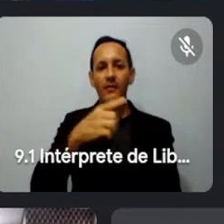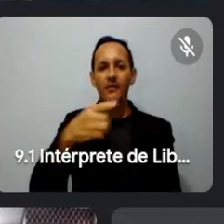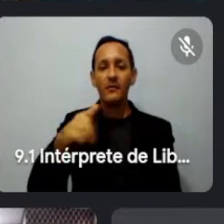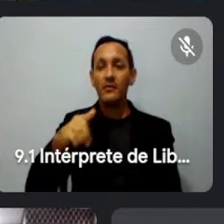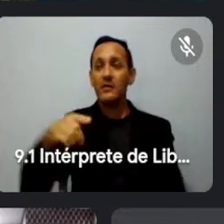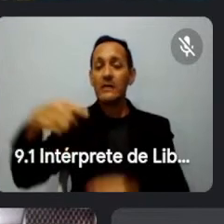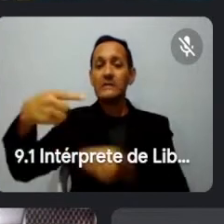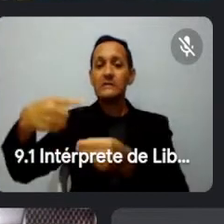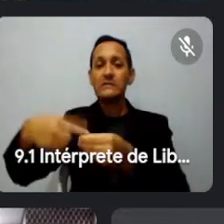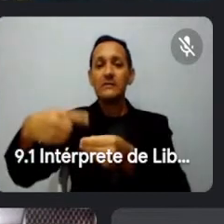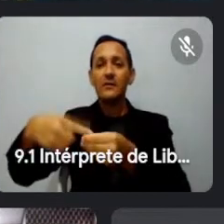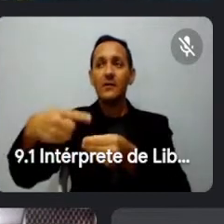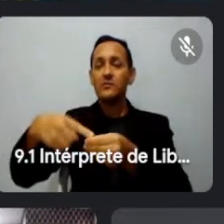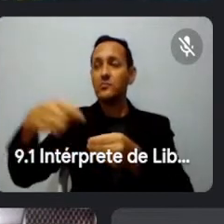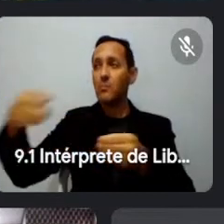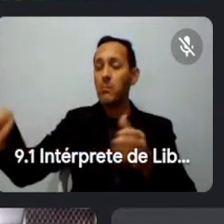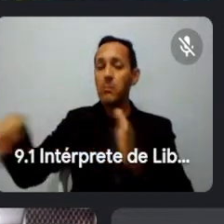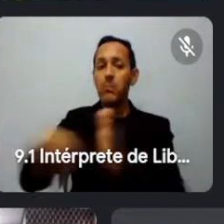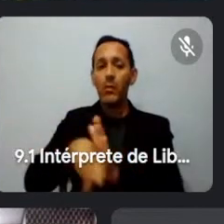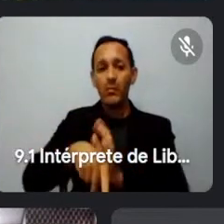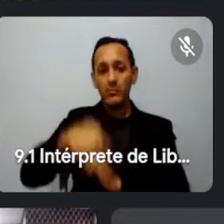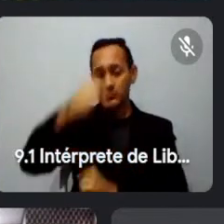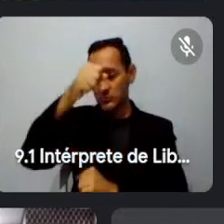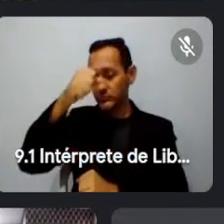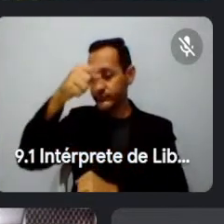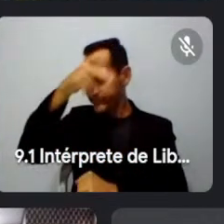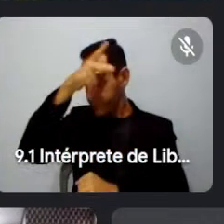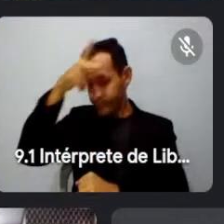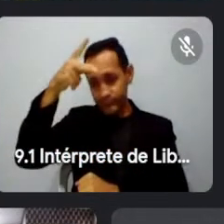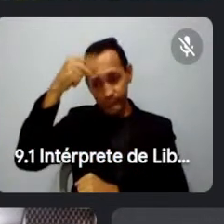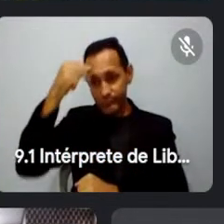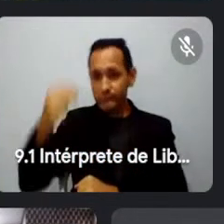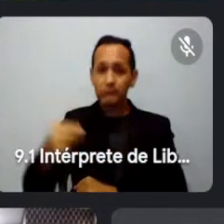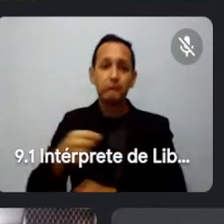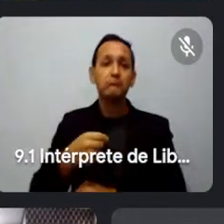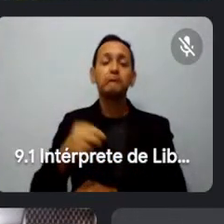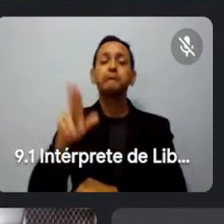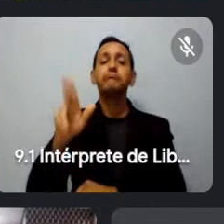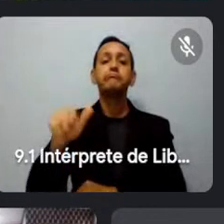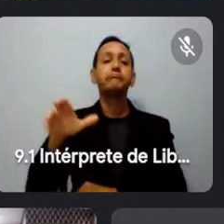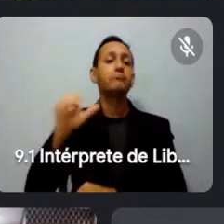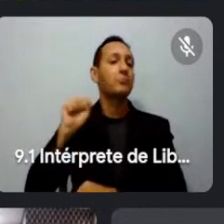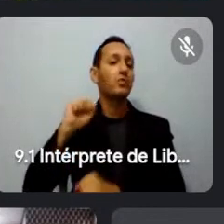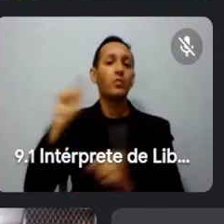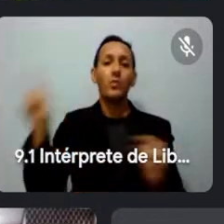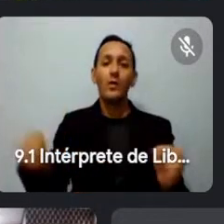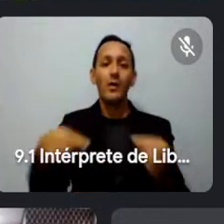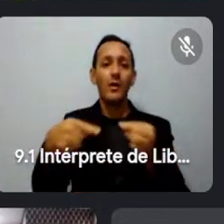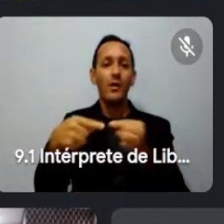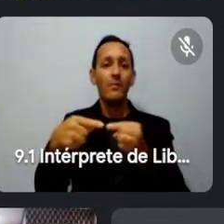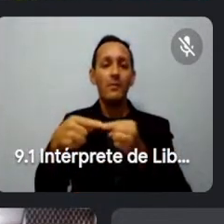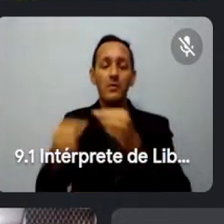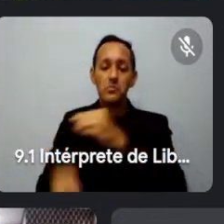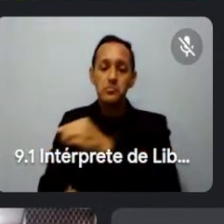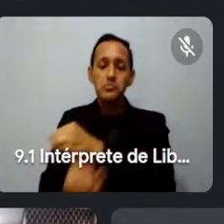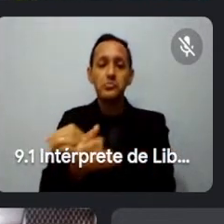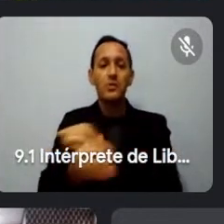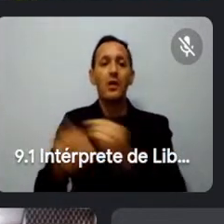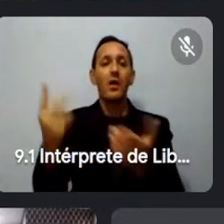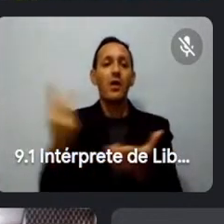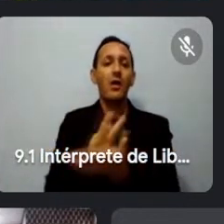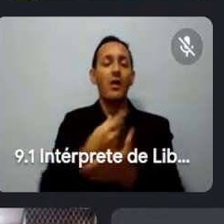bote no município podem tô aqui no voto de luizito nunca vai constituir infração